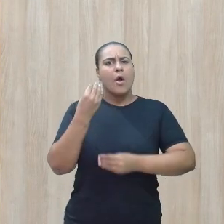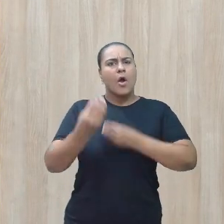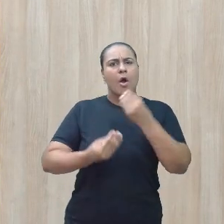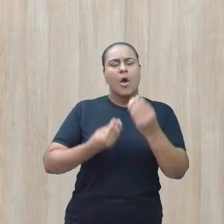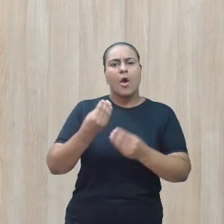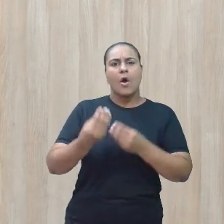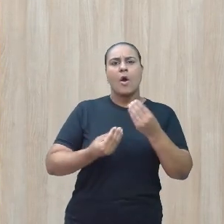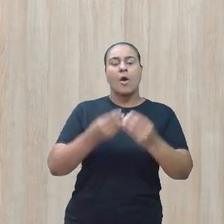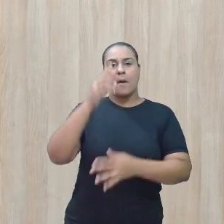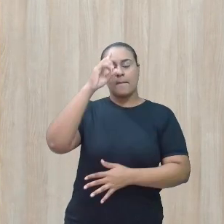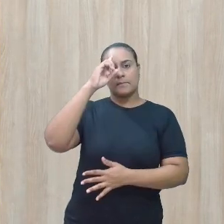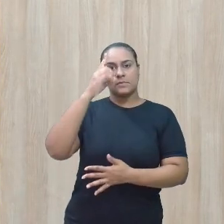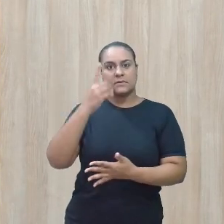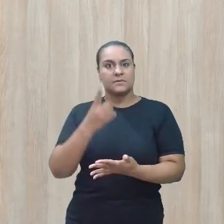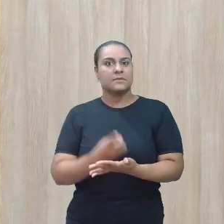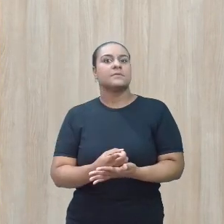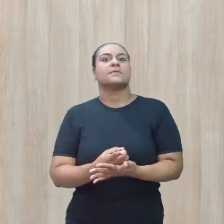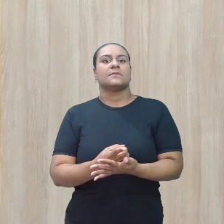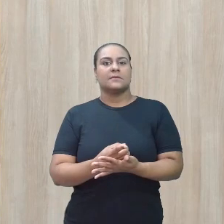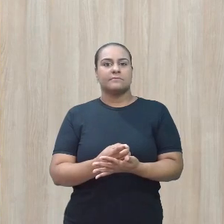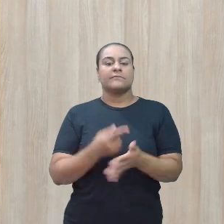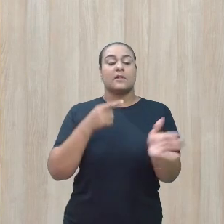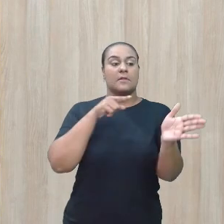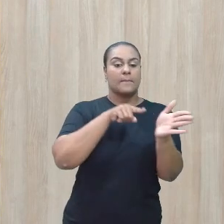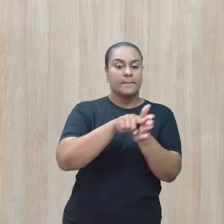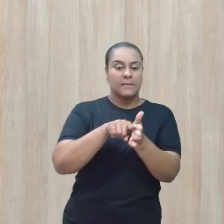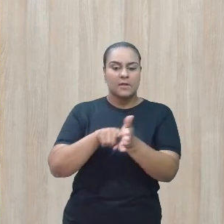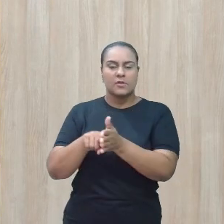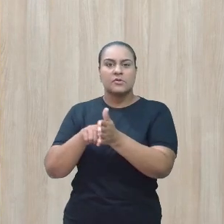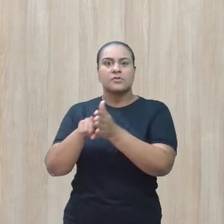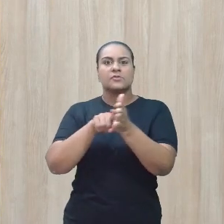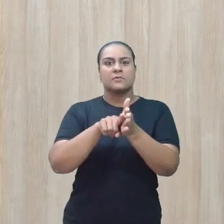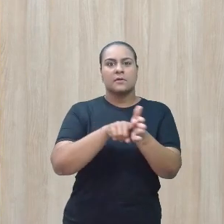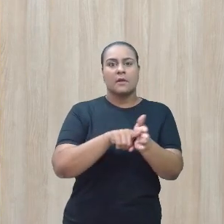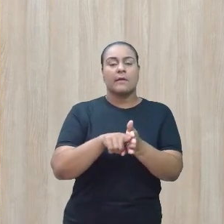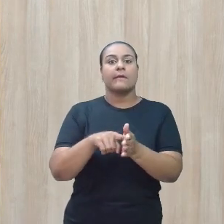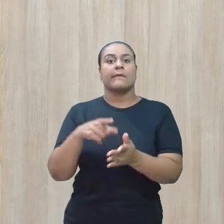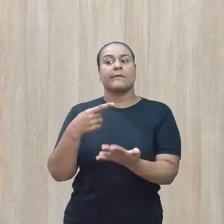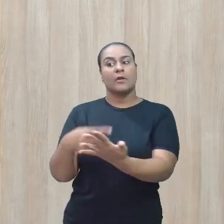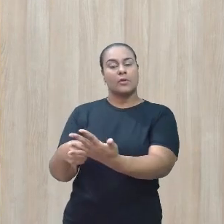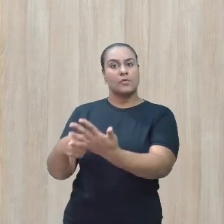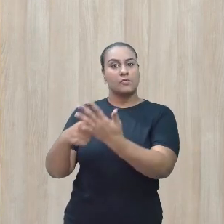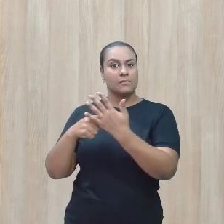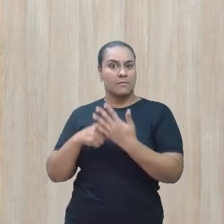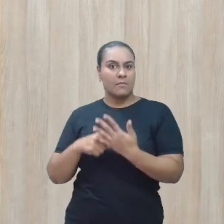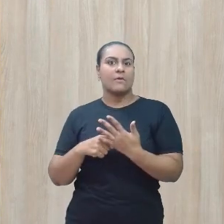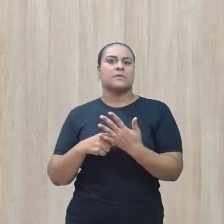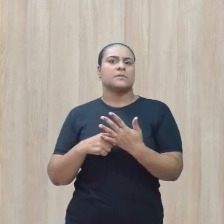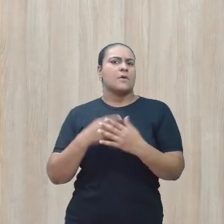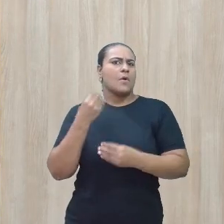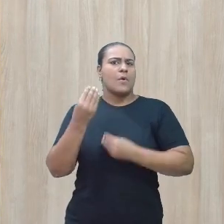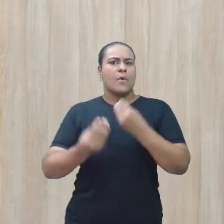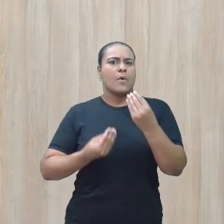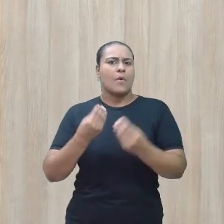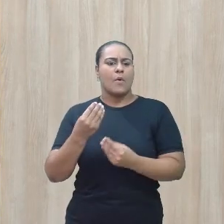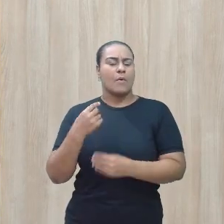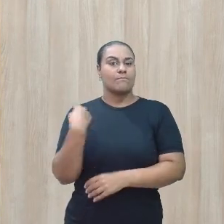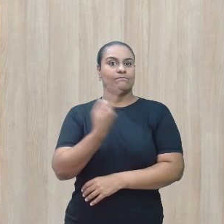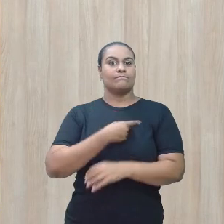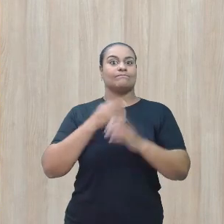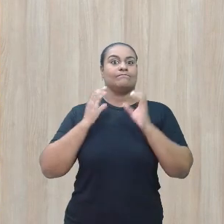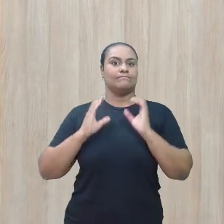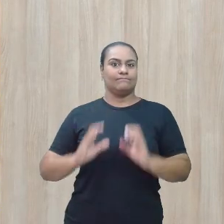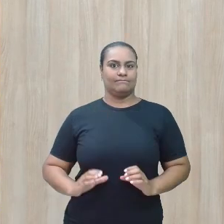algumas situações através de pesquisas que relatam, que expõem como que é o nosso comportamento.